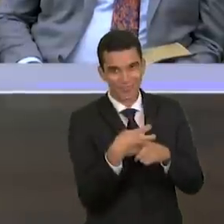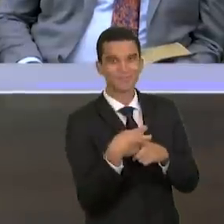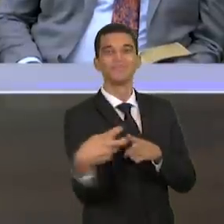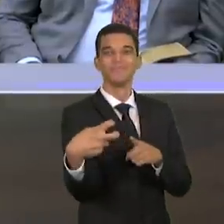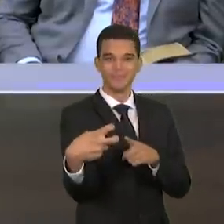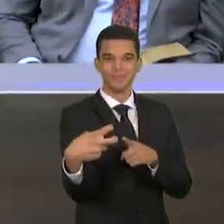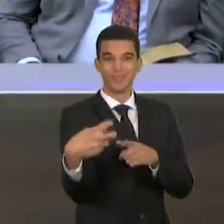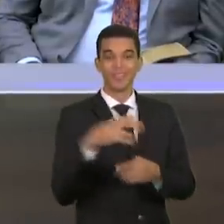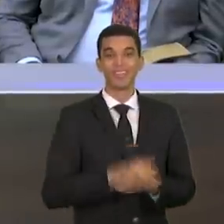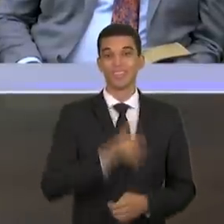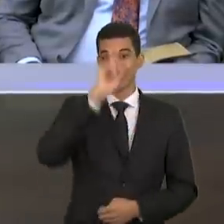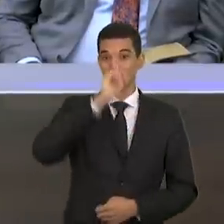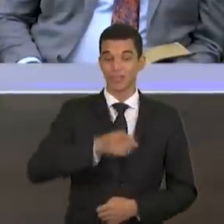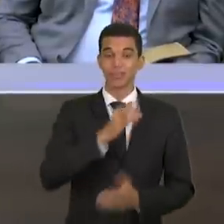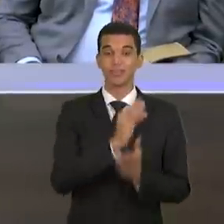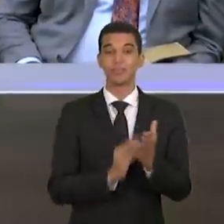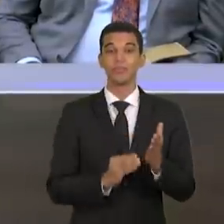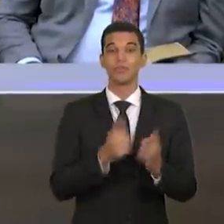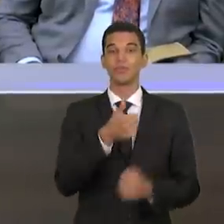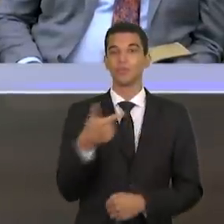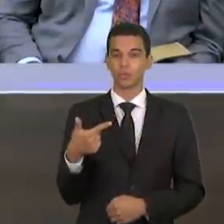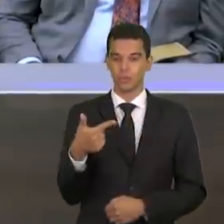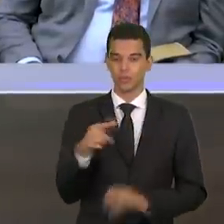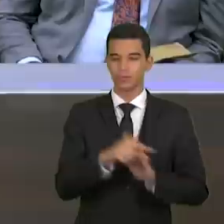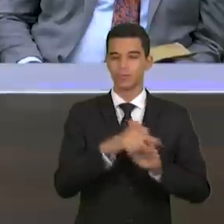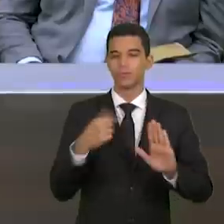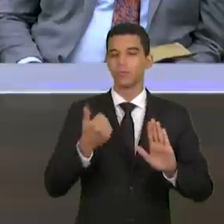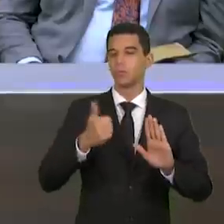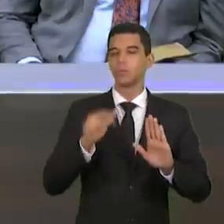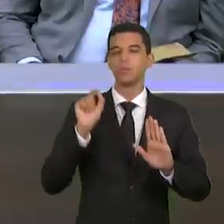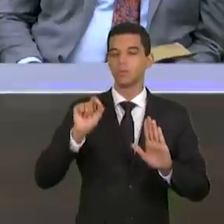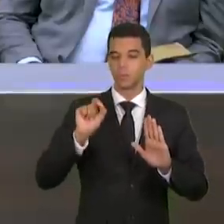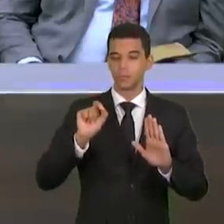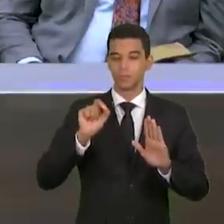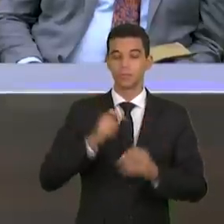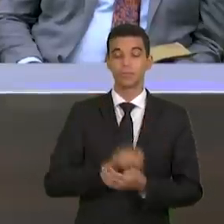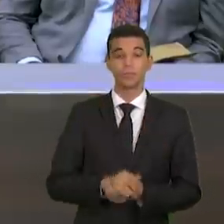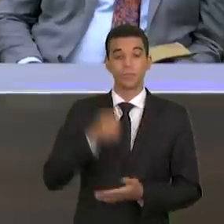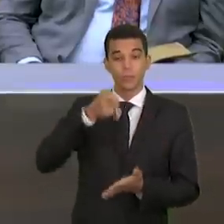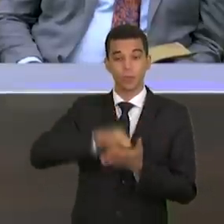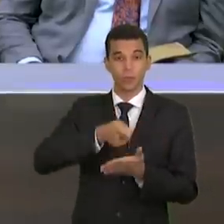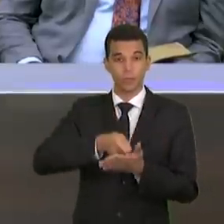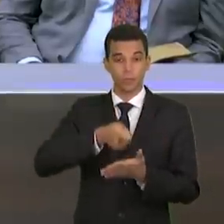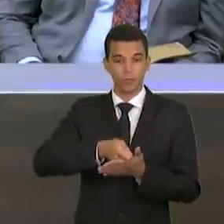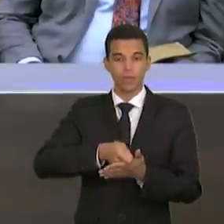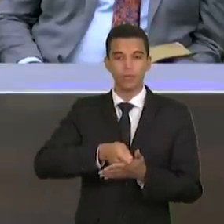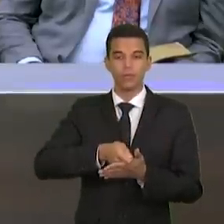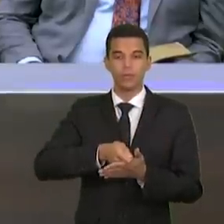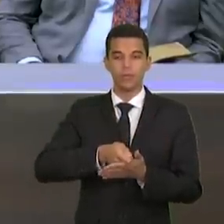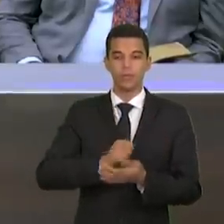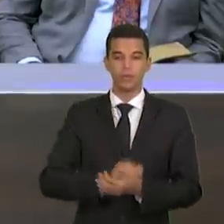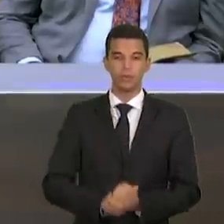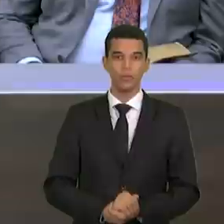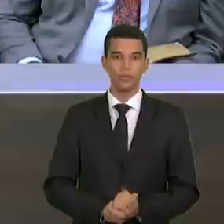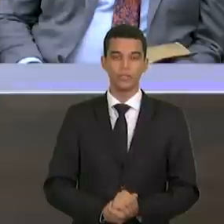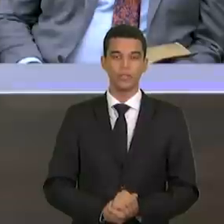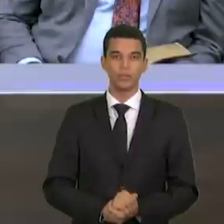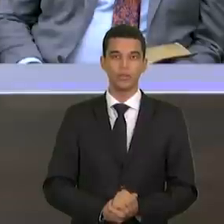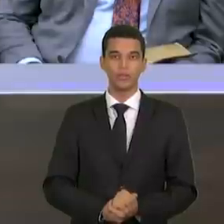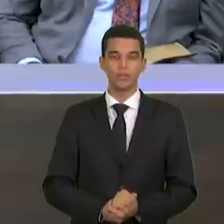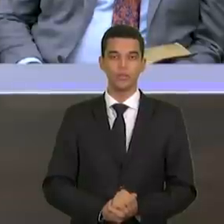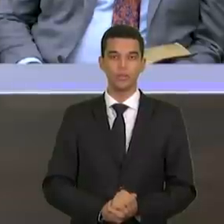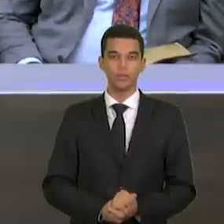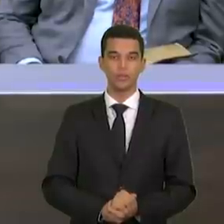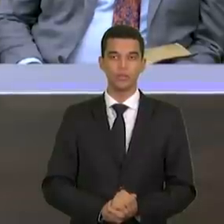no capítulo 12, versículo 11, que eles deveriam estarem, queridos, com os cajados na